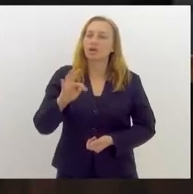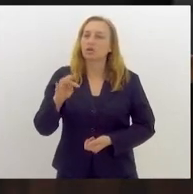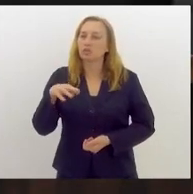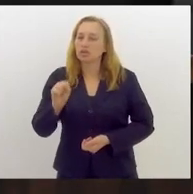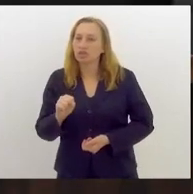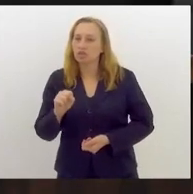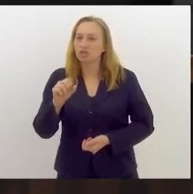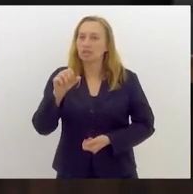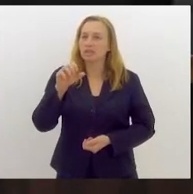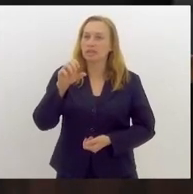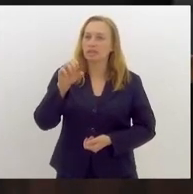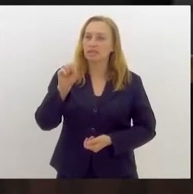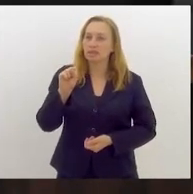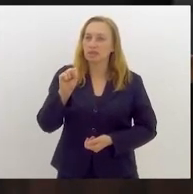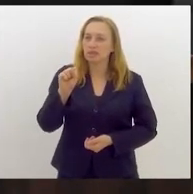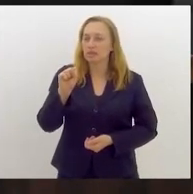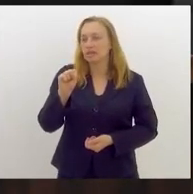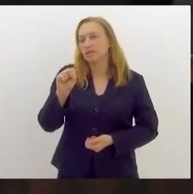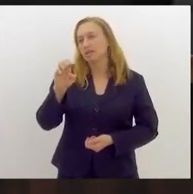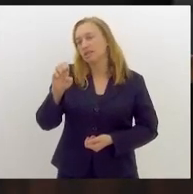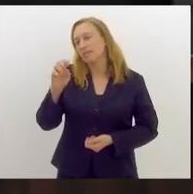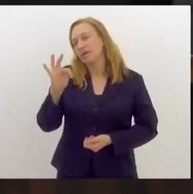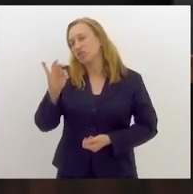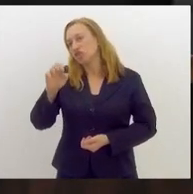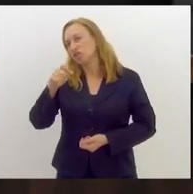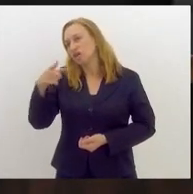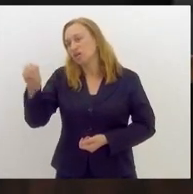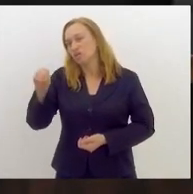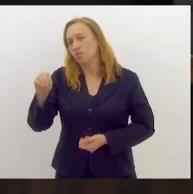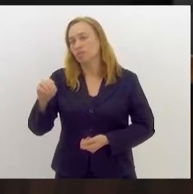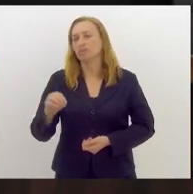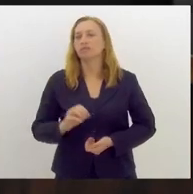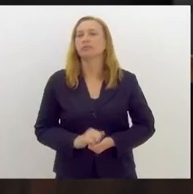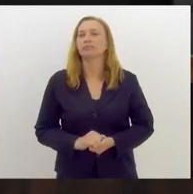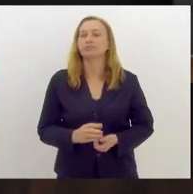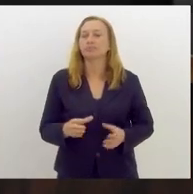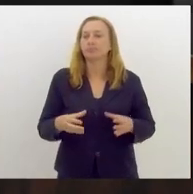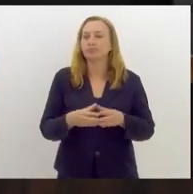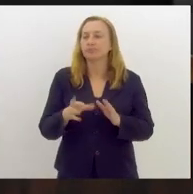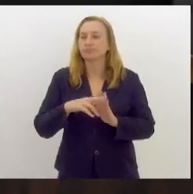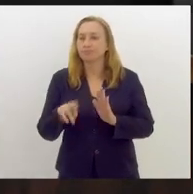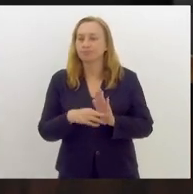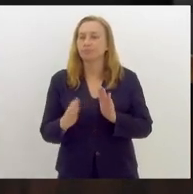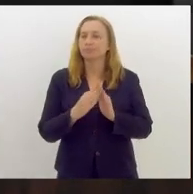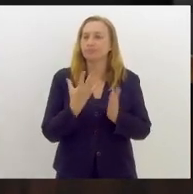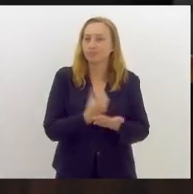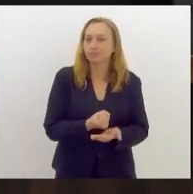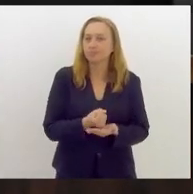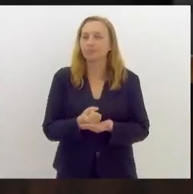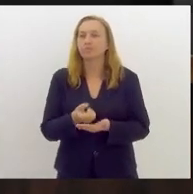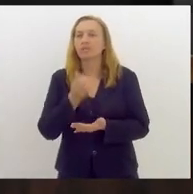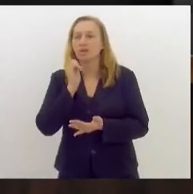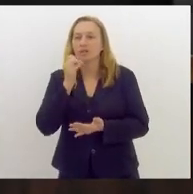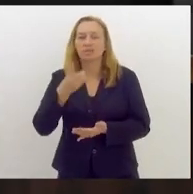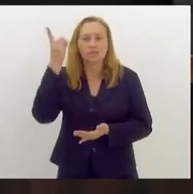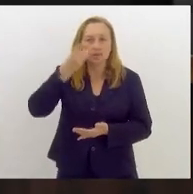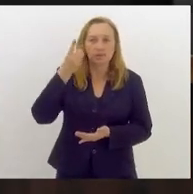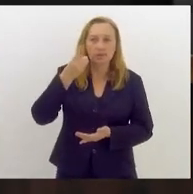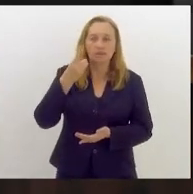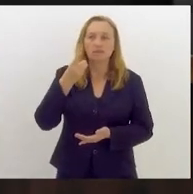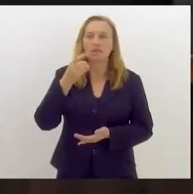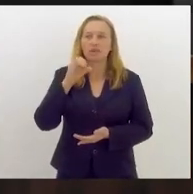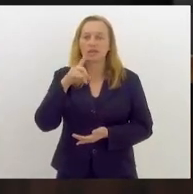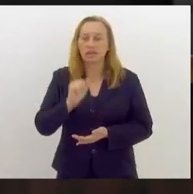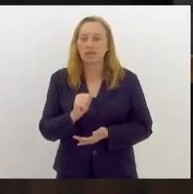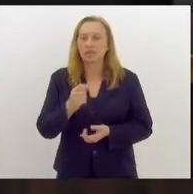senhor Sebastião Caldas seu Tantão parecendo da comissão nomes proposição interna favorável relator Deputado Márcio